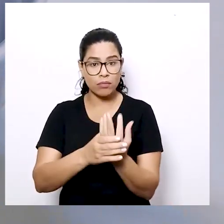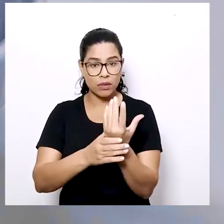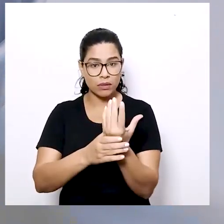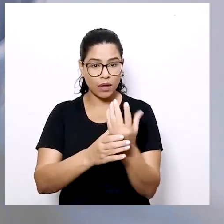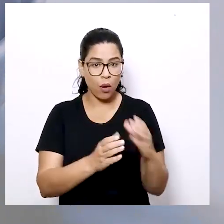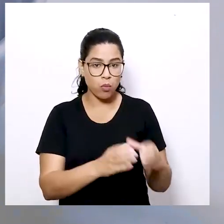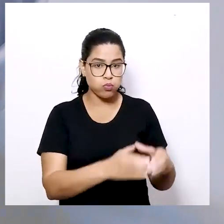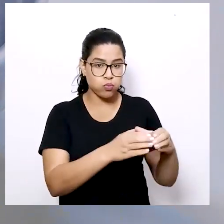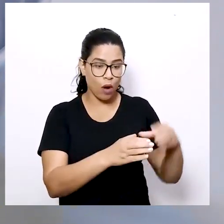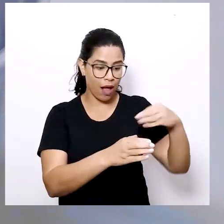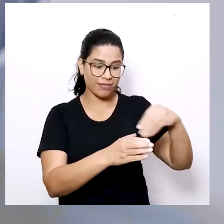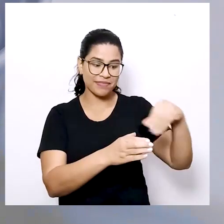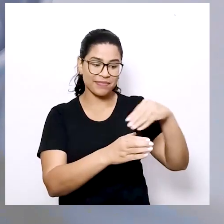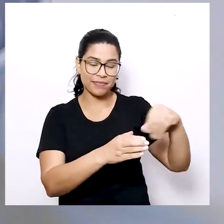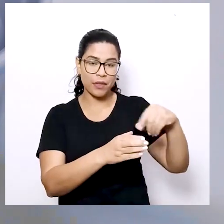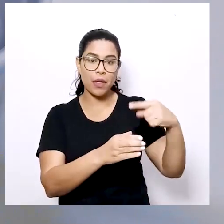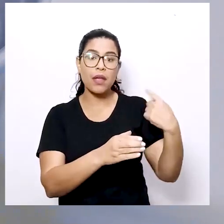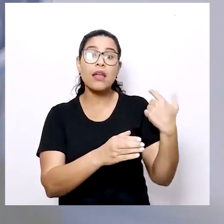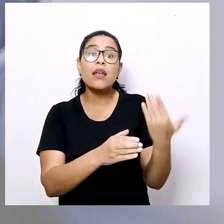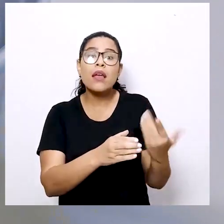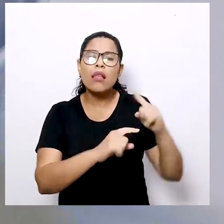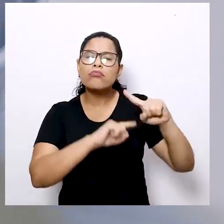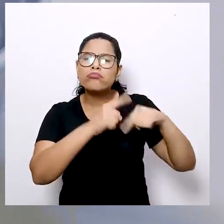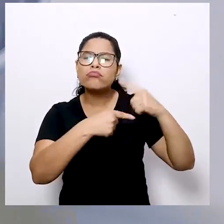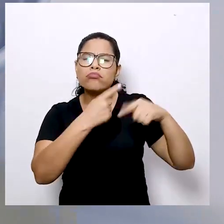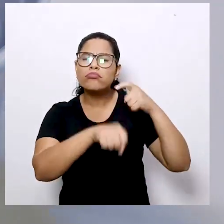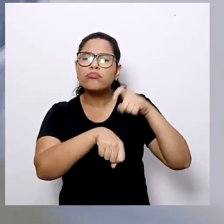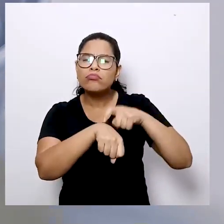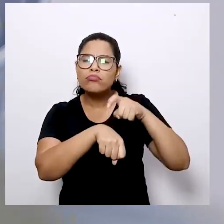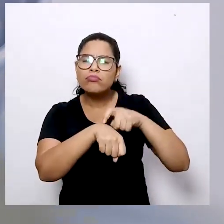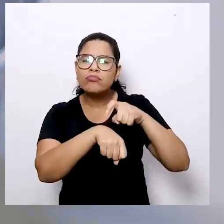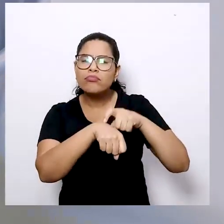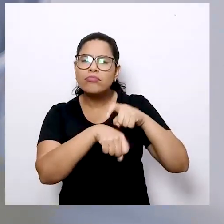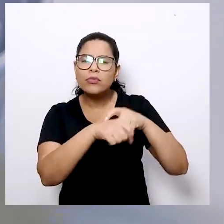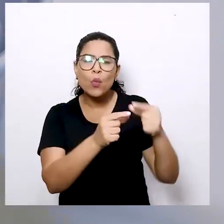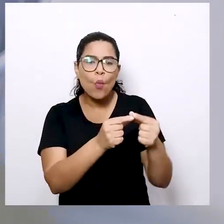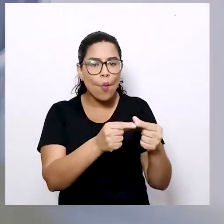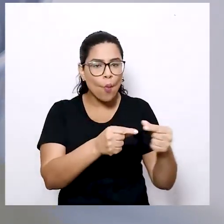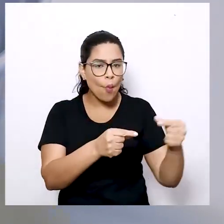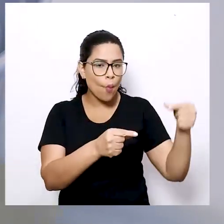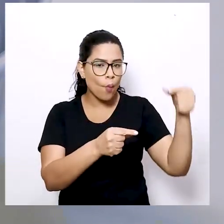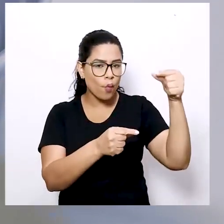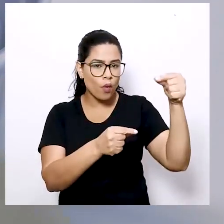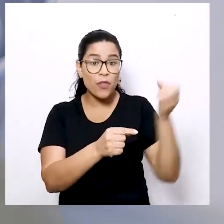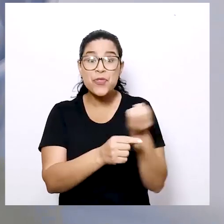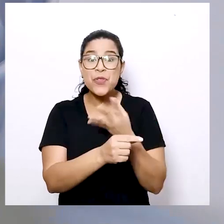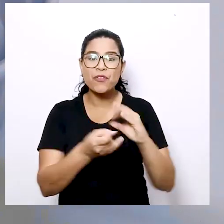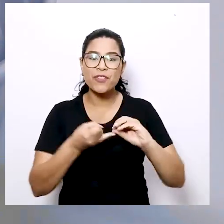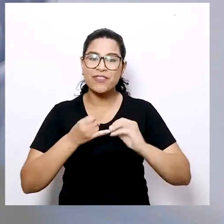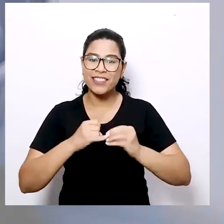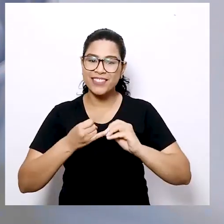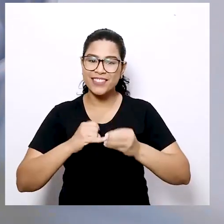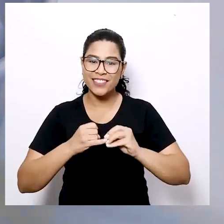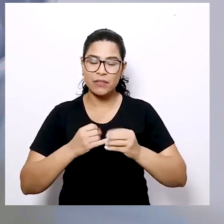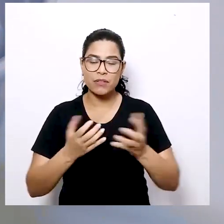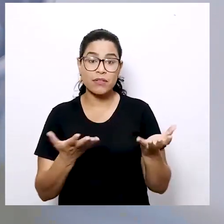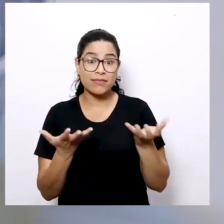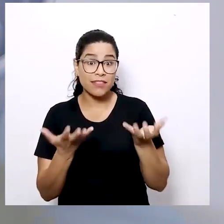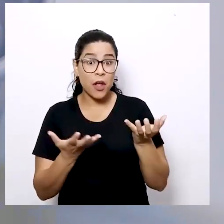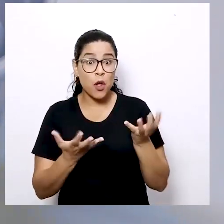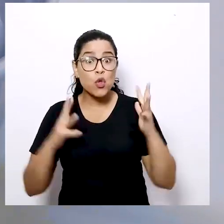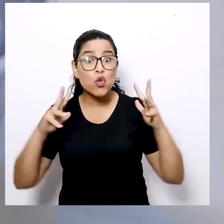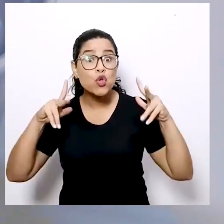depois de um tempo, ela vai dar novas vagens com outros feijões. Muito legal, né? Quero ver todo mundo fazendo